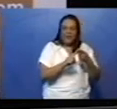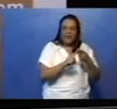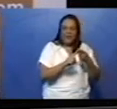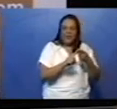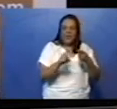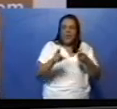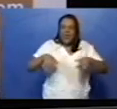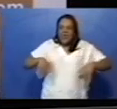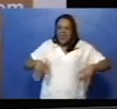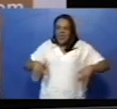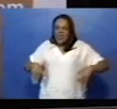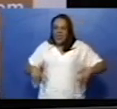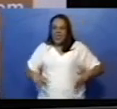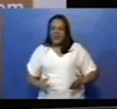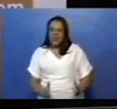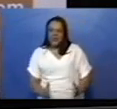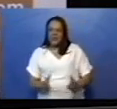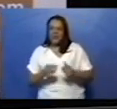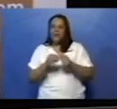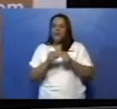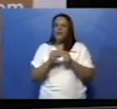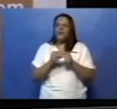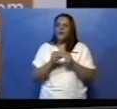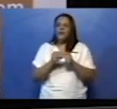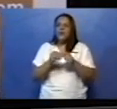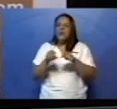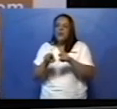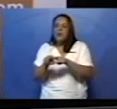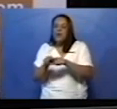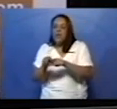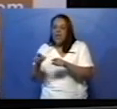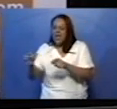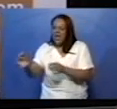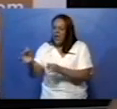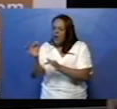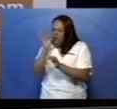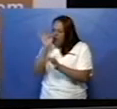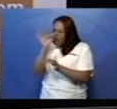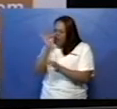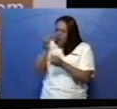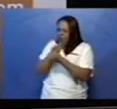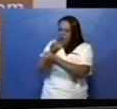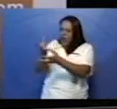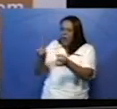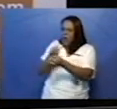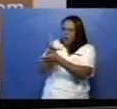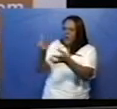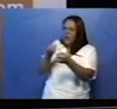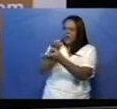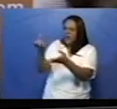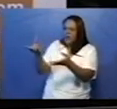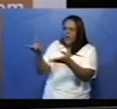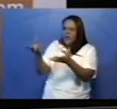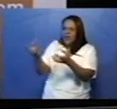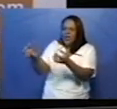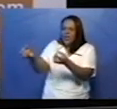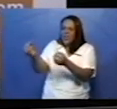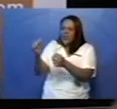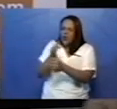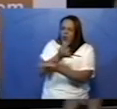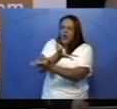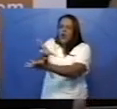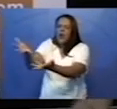pétalas de uma cheirosa flor cor de ouro que dá nos campos e serve para estufar travesseiros, encher